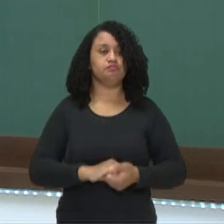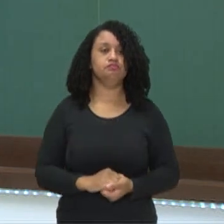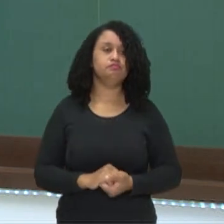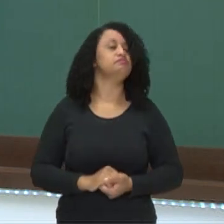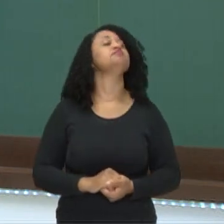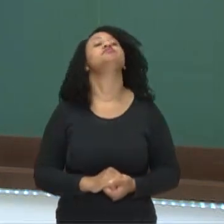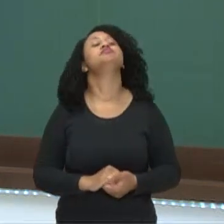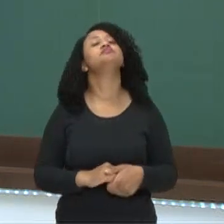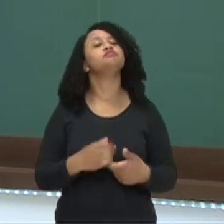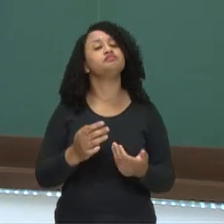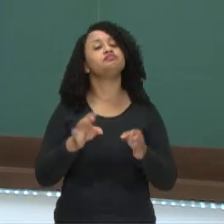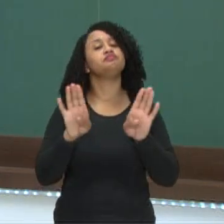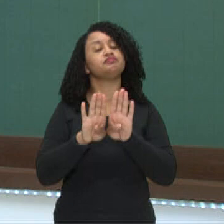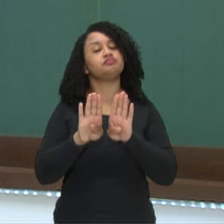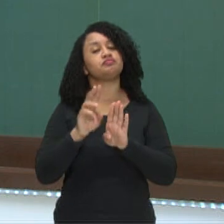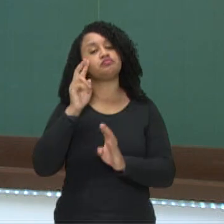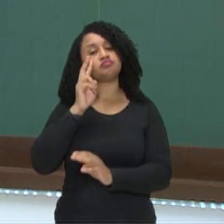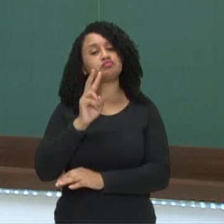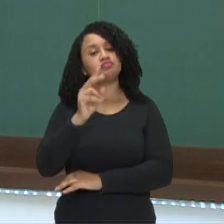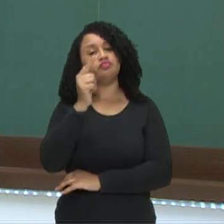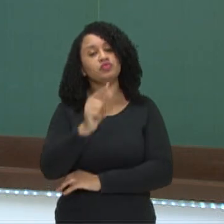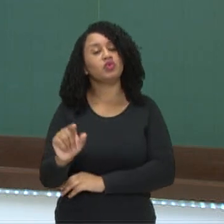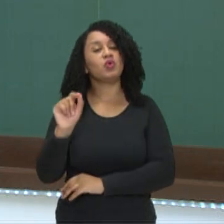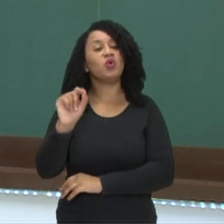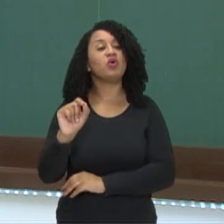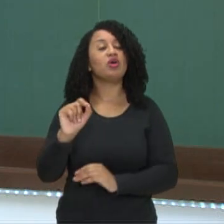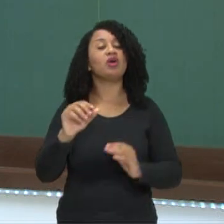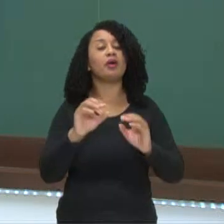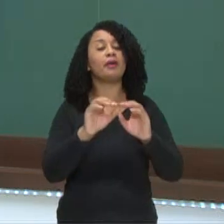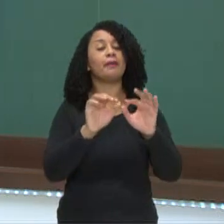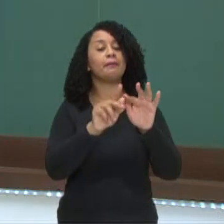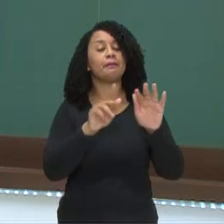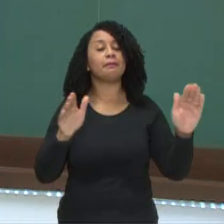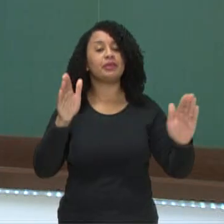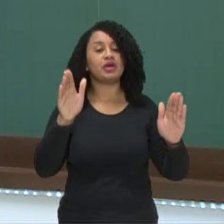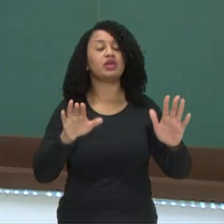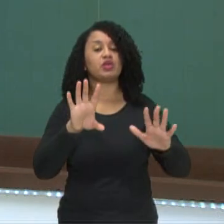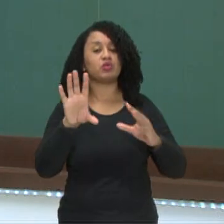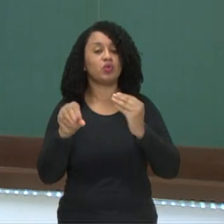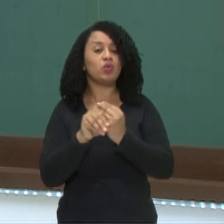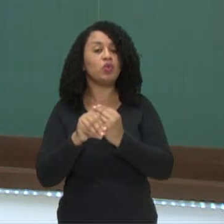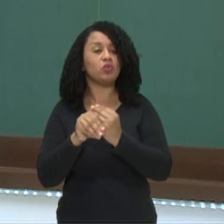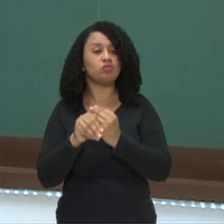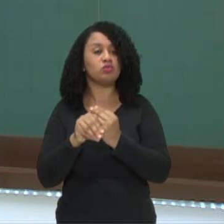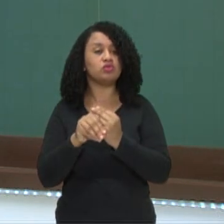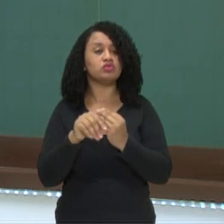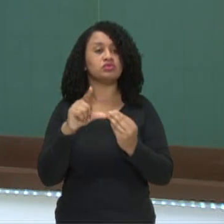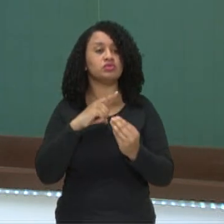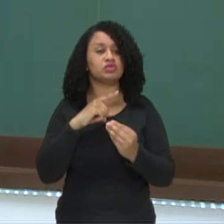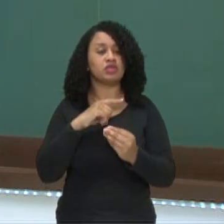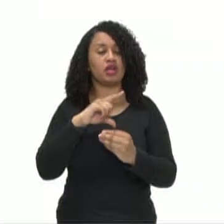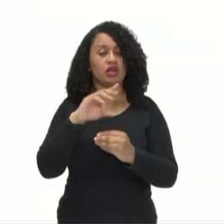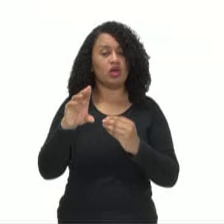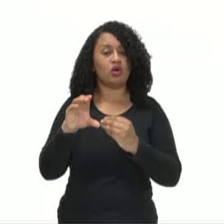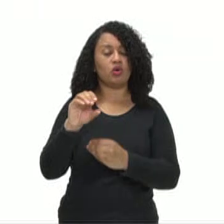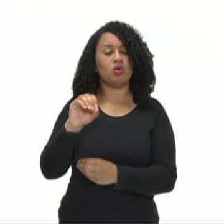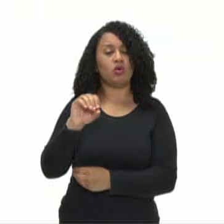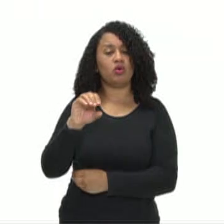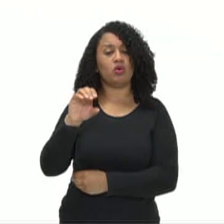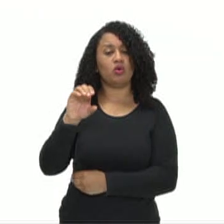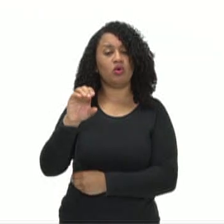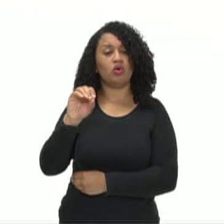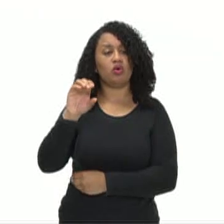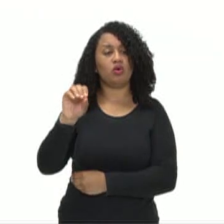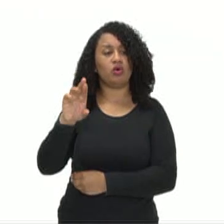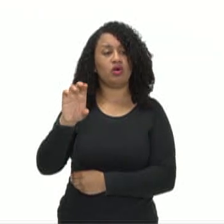Ainda, vamos rever aqui período composto por coordenação. Temos um conteúdo a mais. O período é composto porque